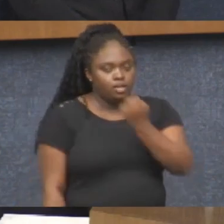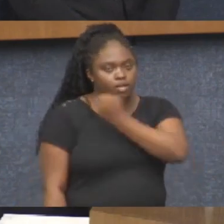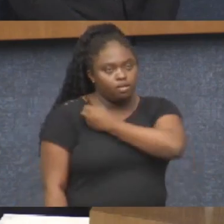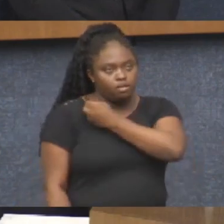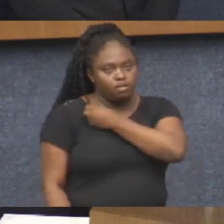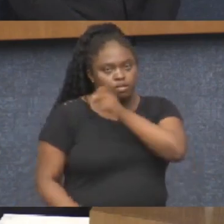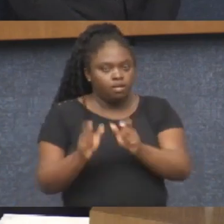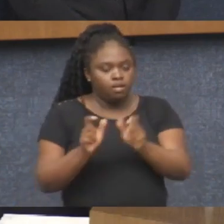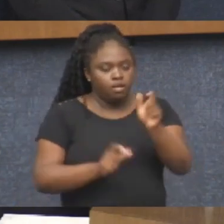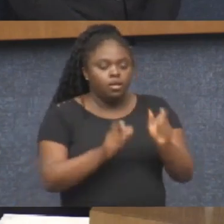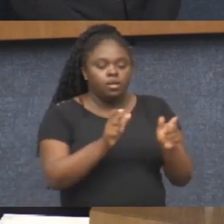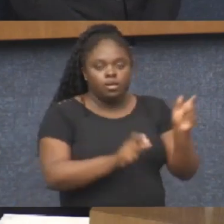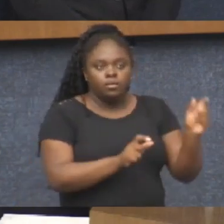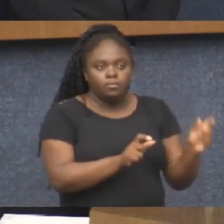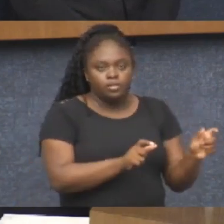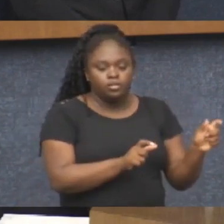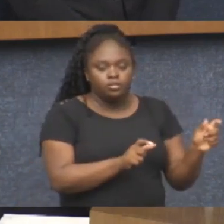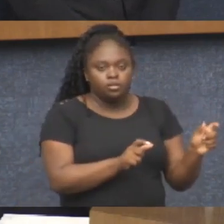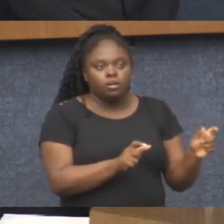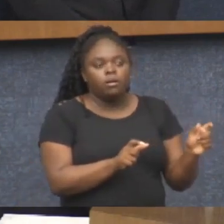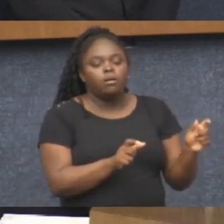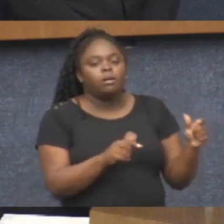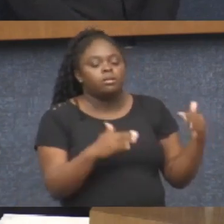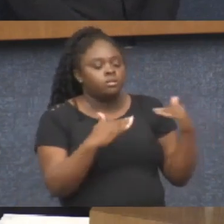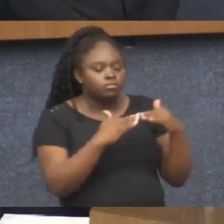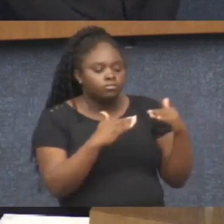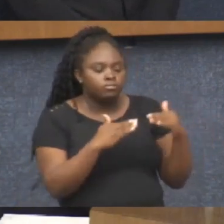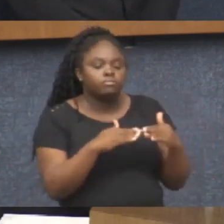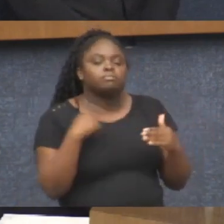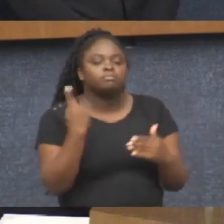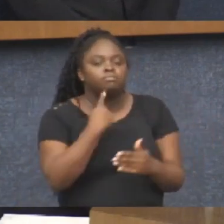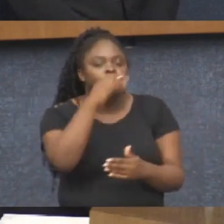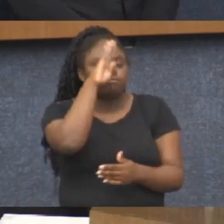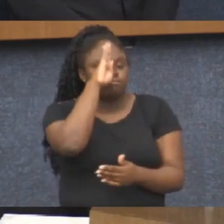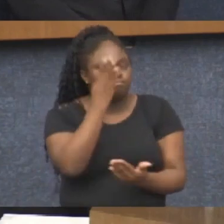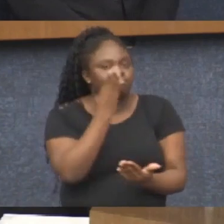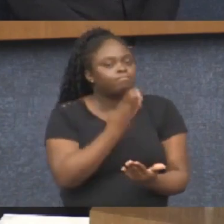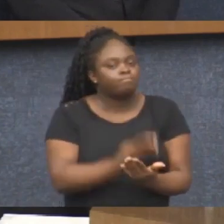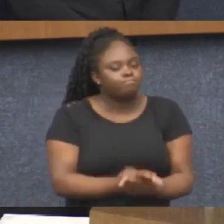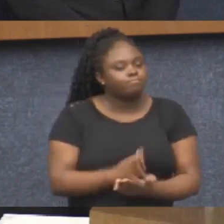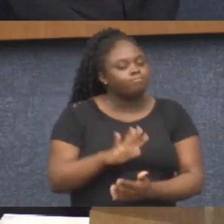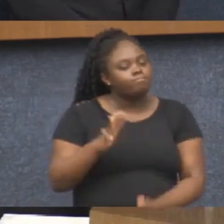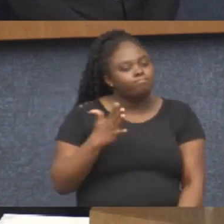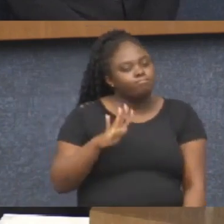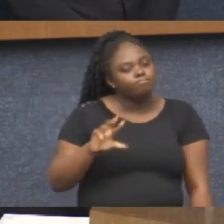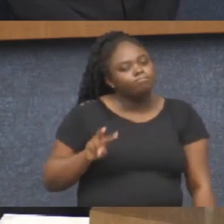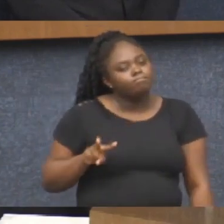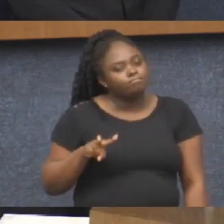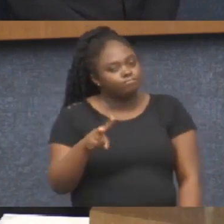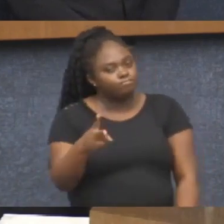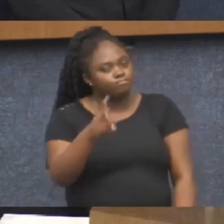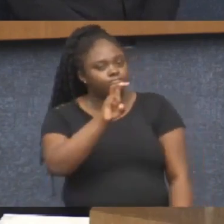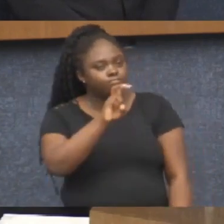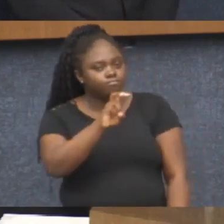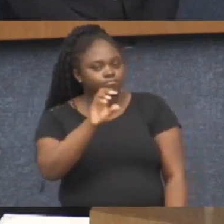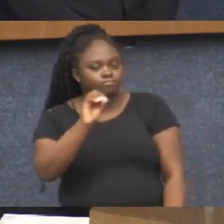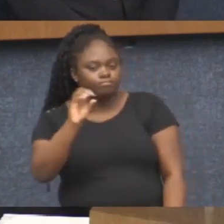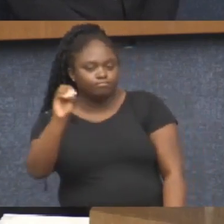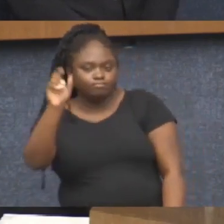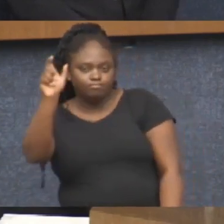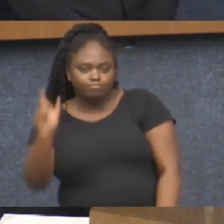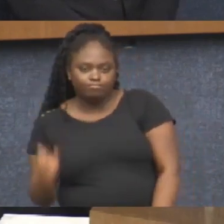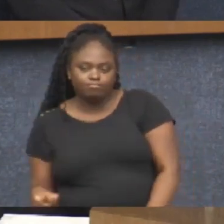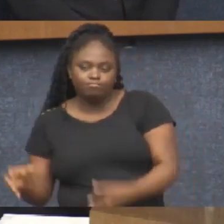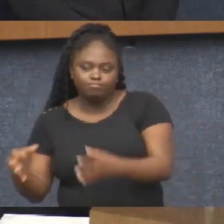número de pessoas adscritas coerente com o que a gente acredita, né? Em torno de 2.500 pessoas por equipe,